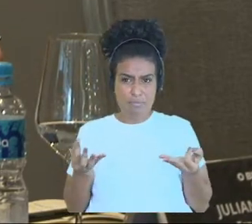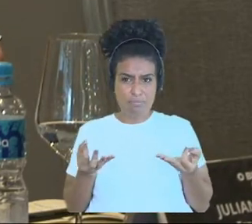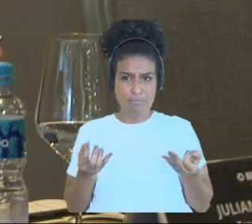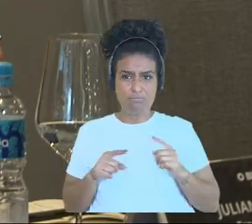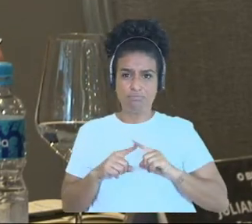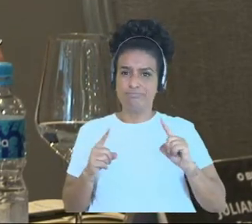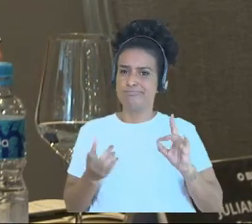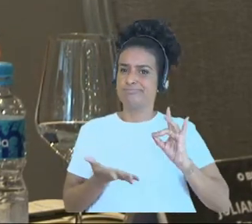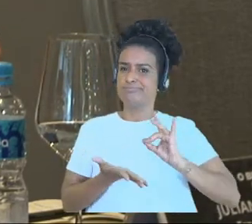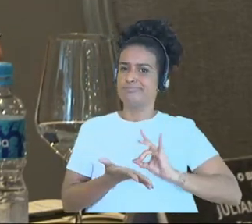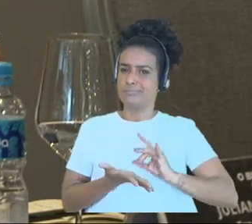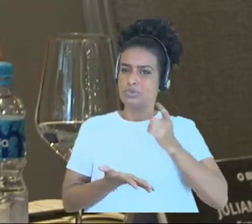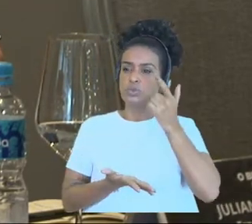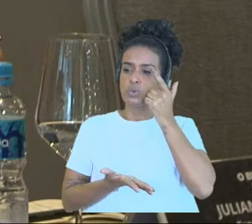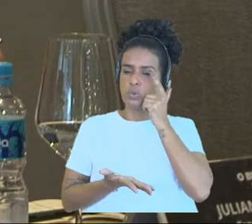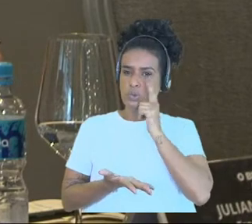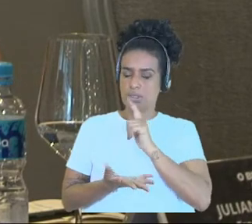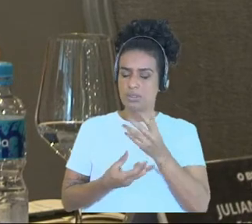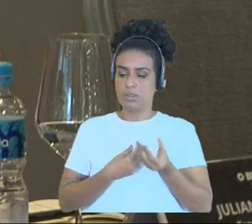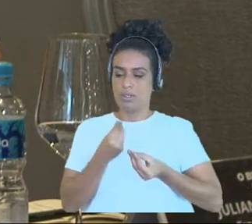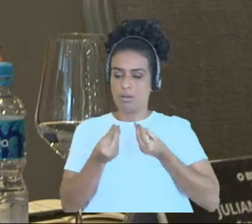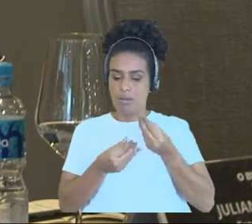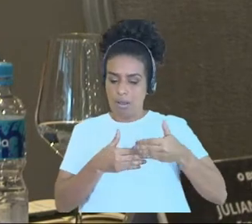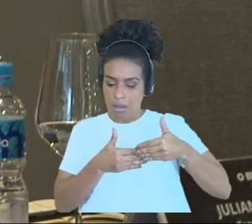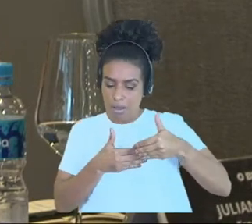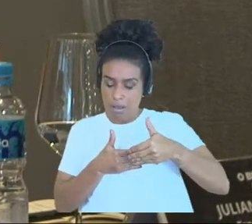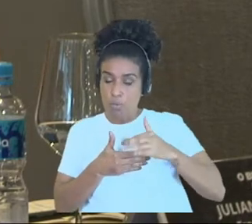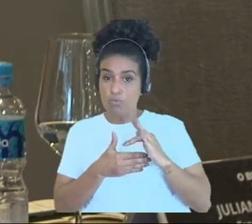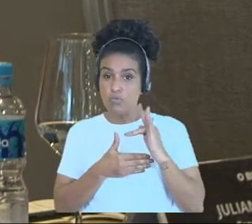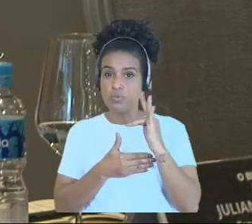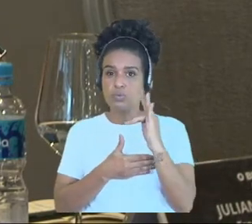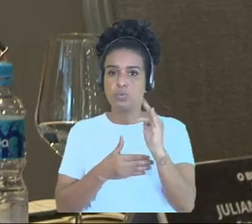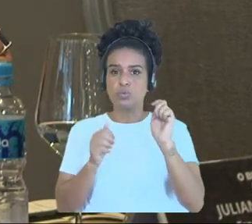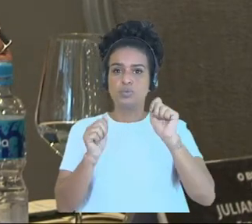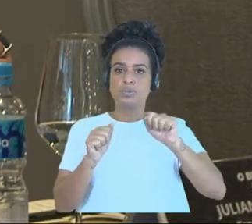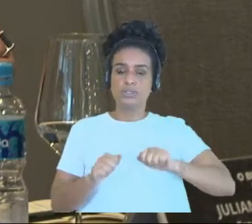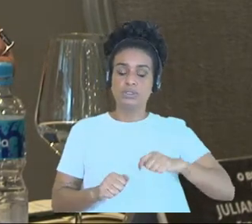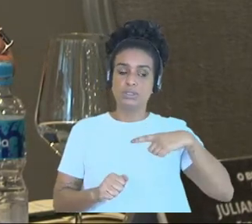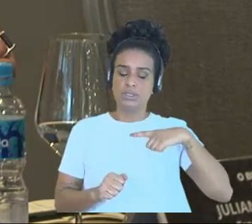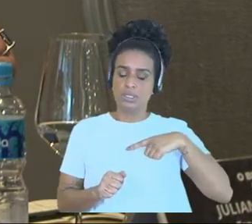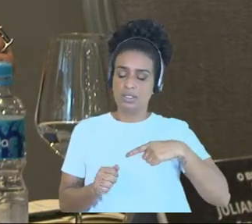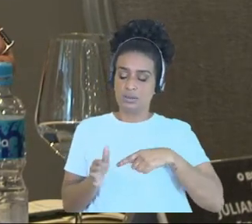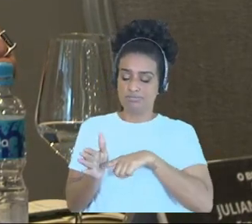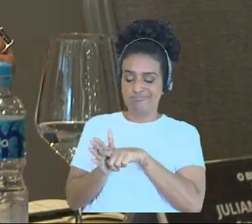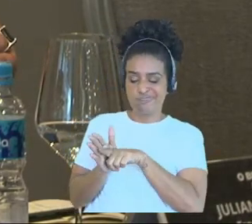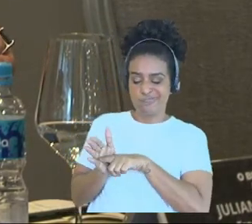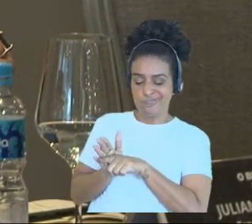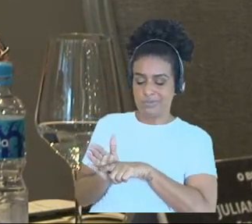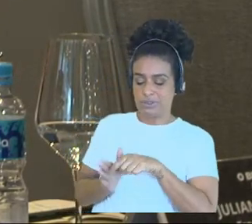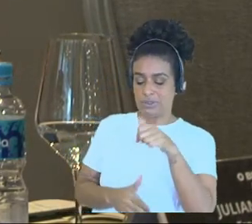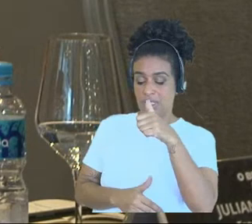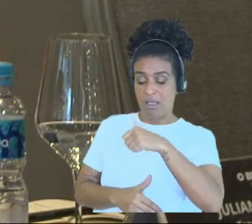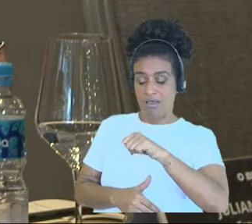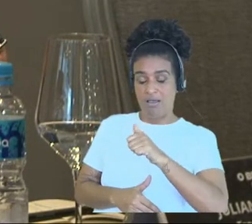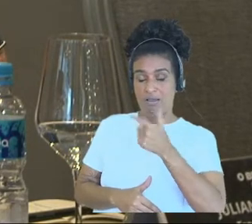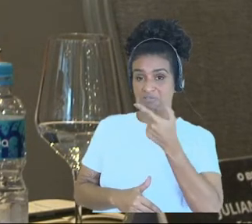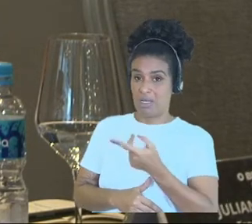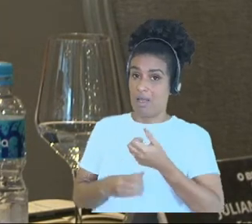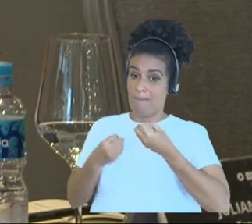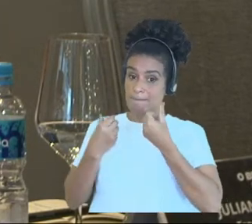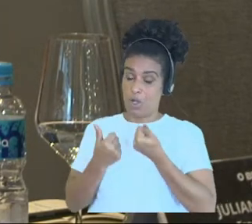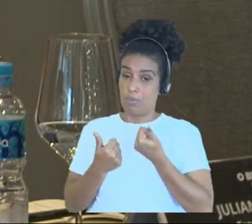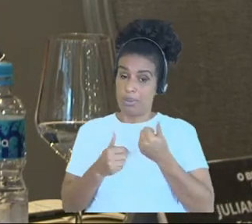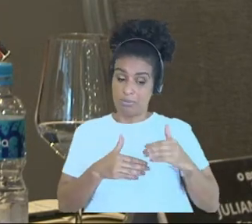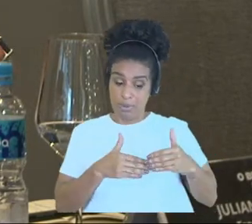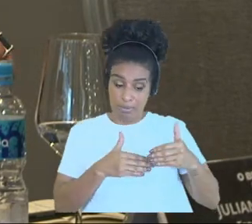gente de fato conseguir endereçar como que a gente vai tratar o futuro, a gente precisa ter um diagnóstico um pouco mais correto, senão a gente vai tomar medidas